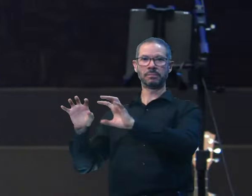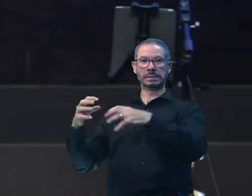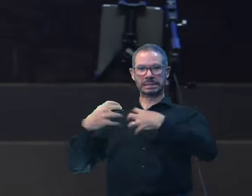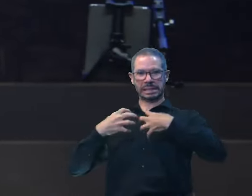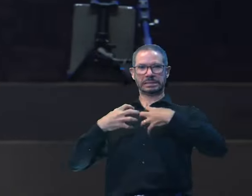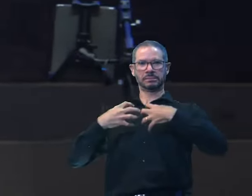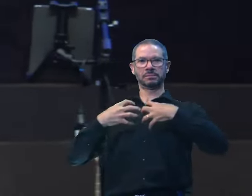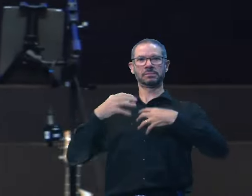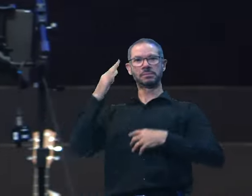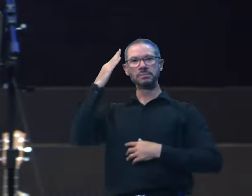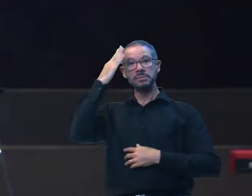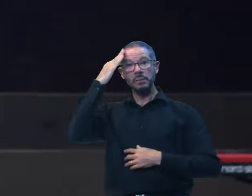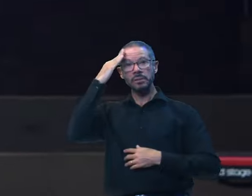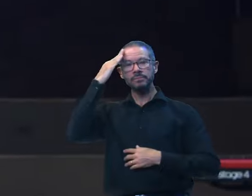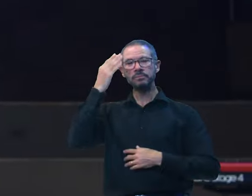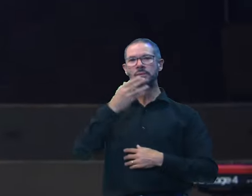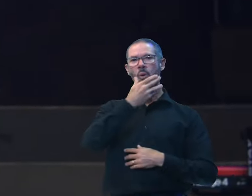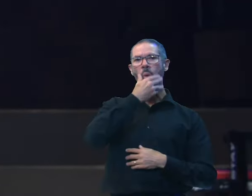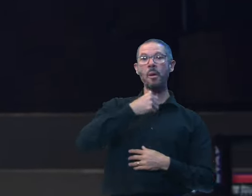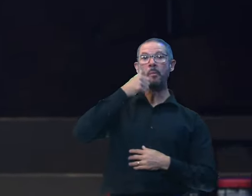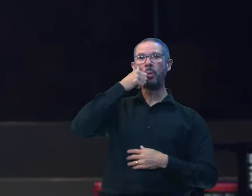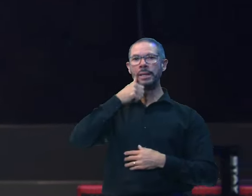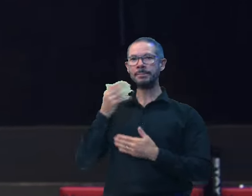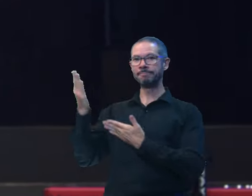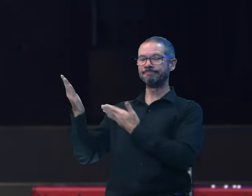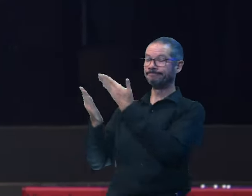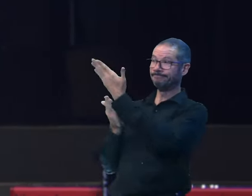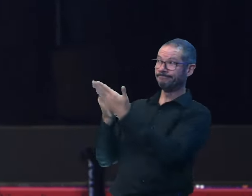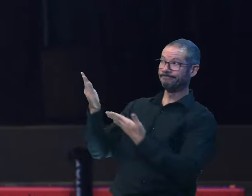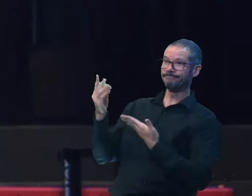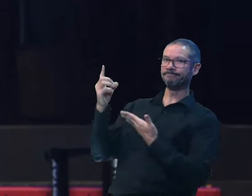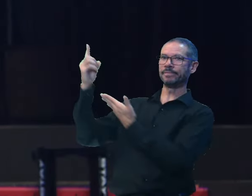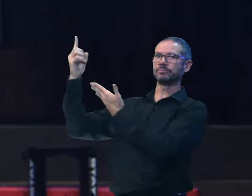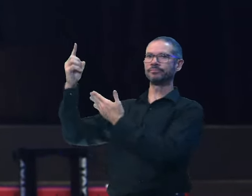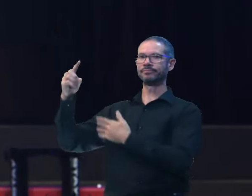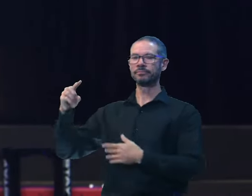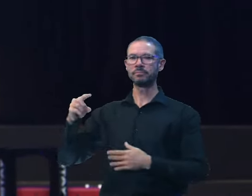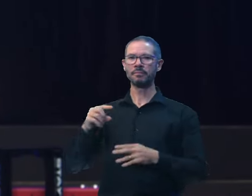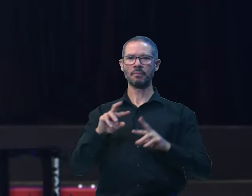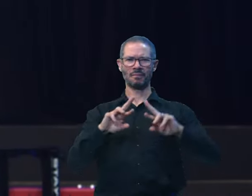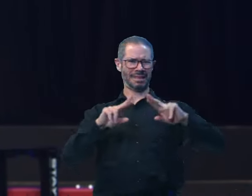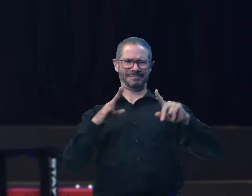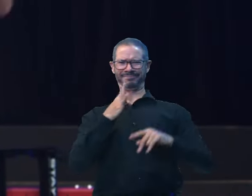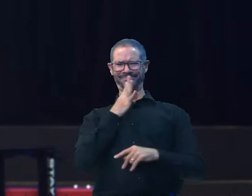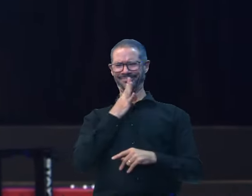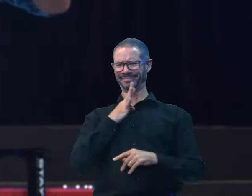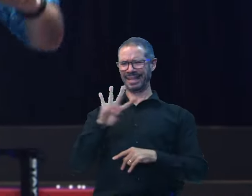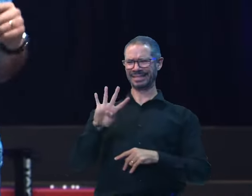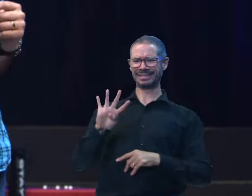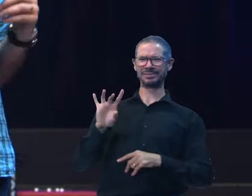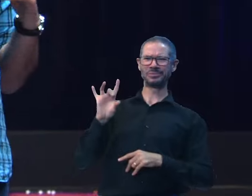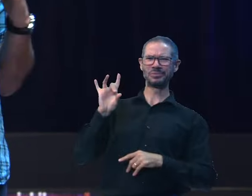E sabe, um homem e uma mulher de Deus, eles não são conhecidos apenas pelas suas